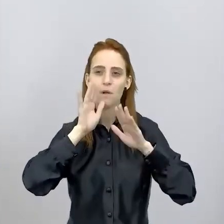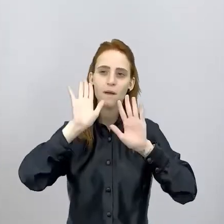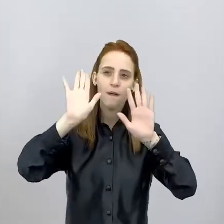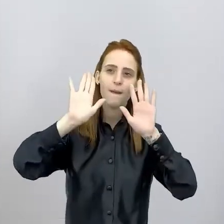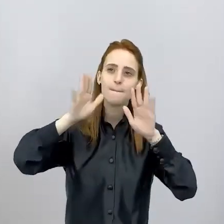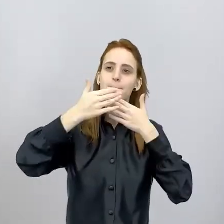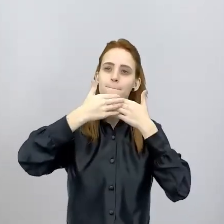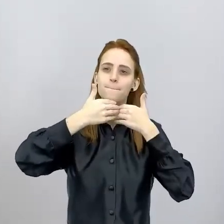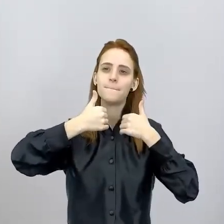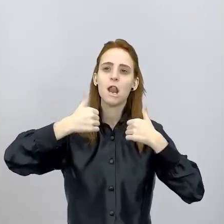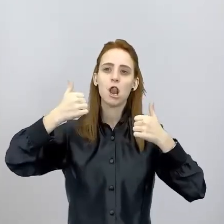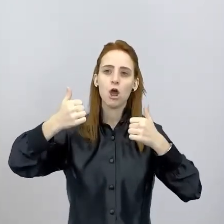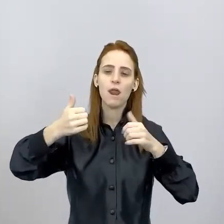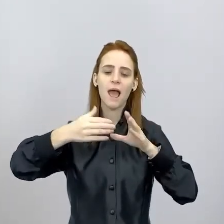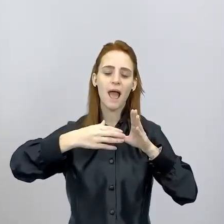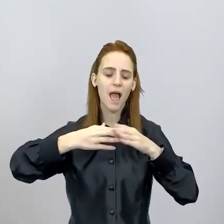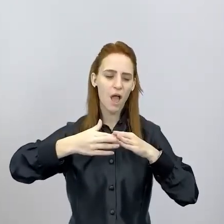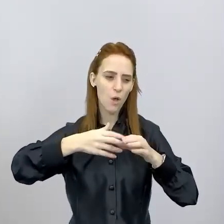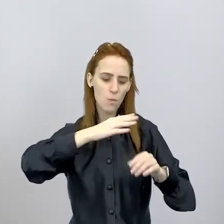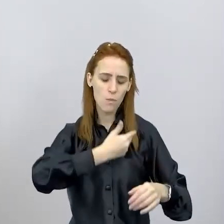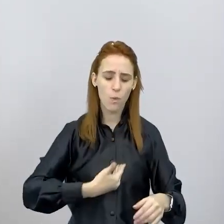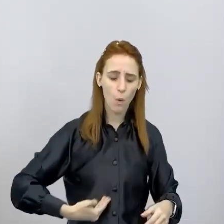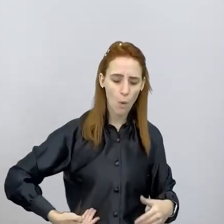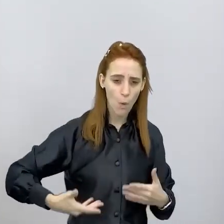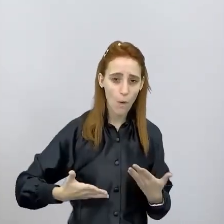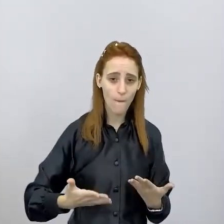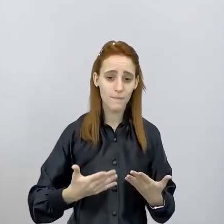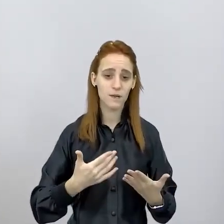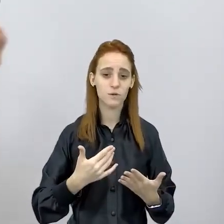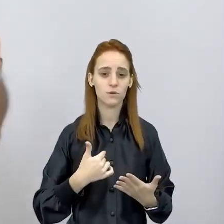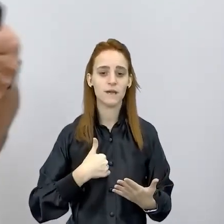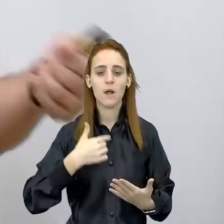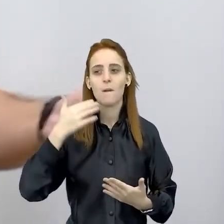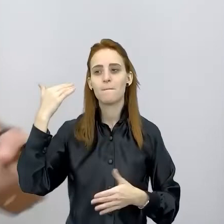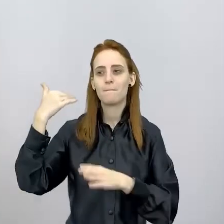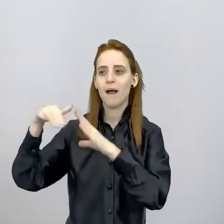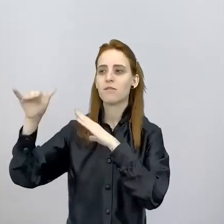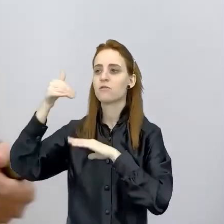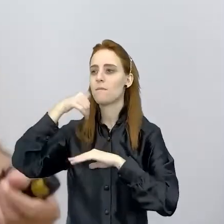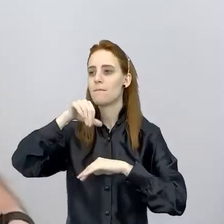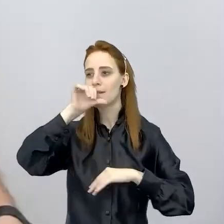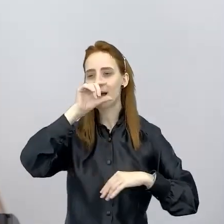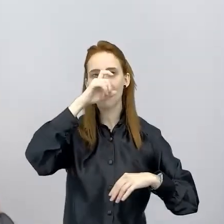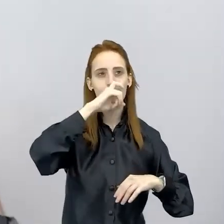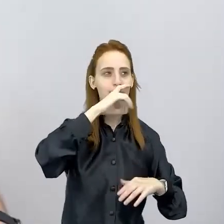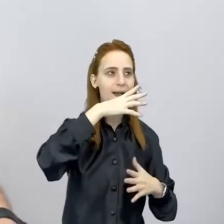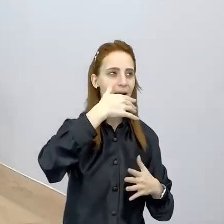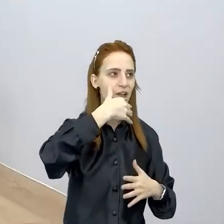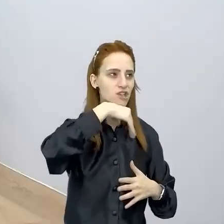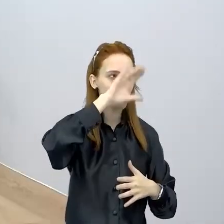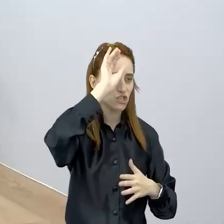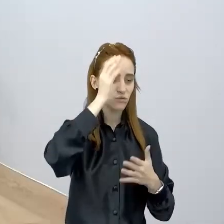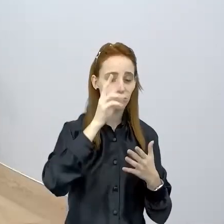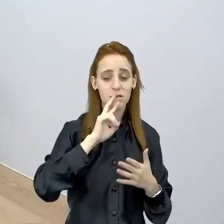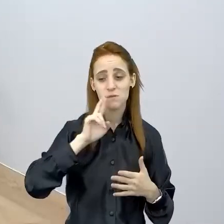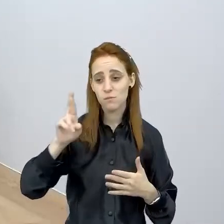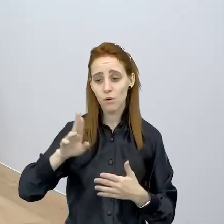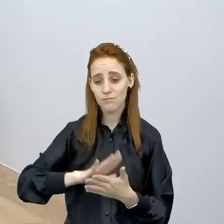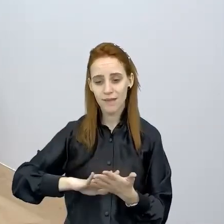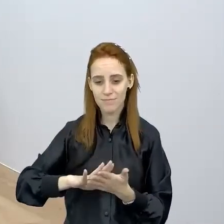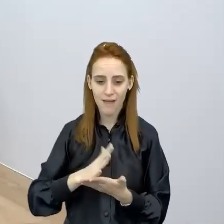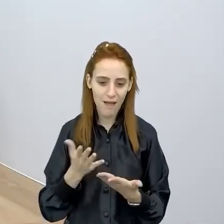no serviço público, igual a professora Juliana falou aqui agora, e eu mando para minha mãe, para o meu pai, para o meu tio. Eles não vão ter esse poder. Então,